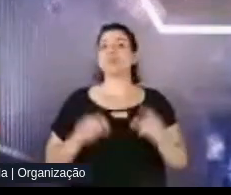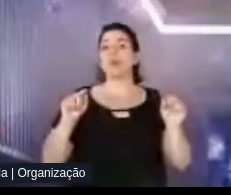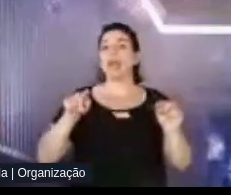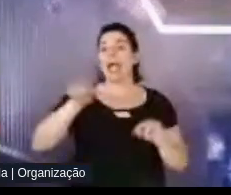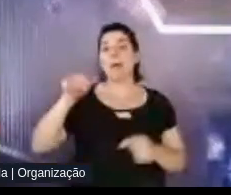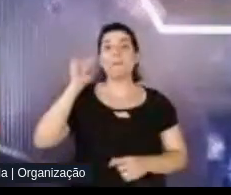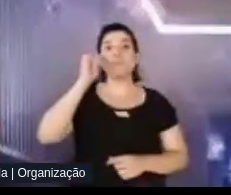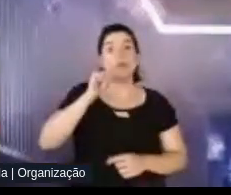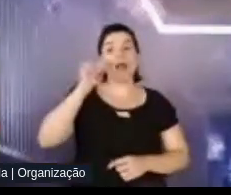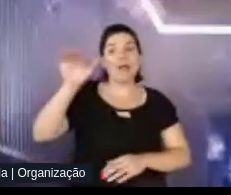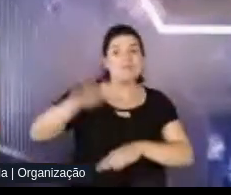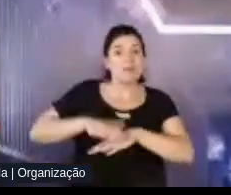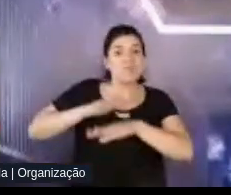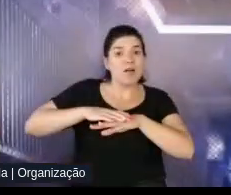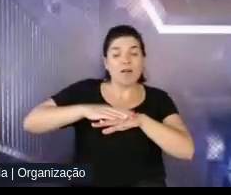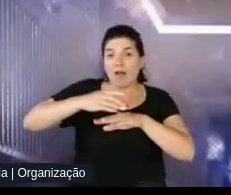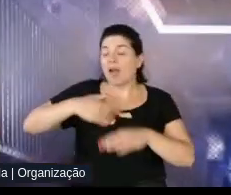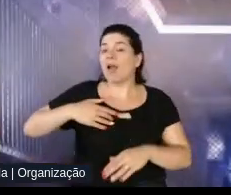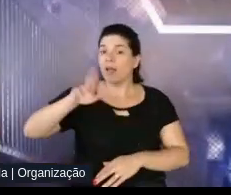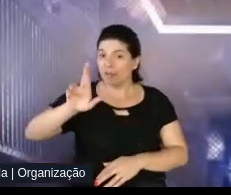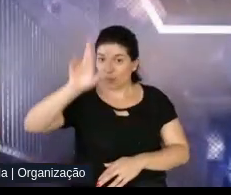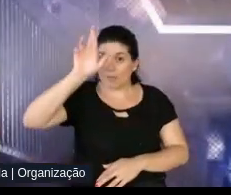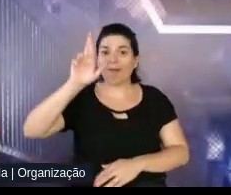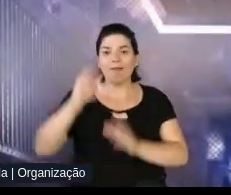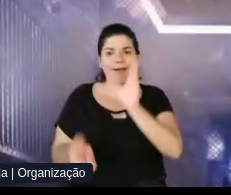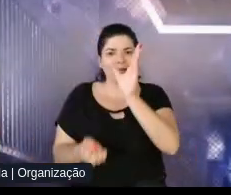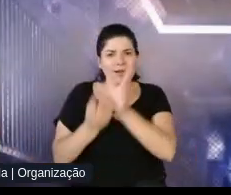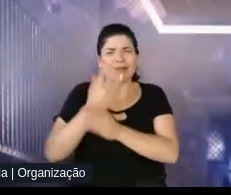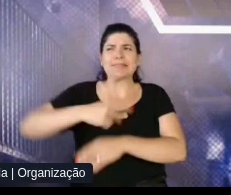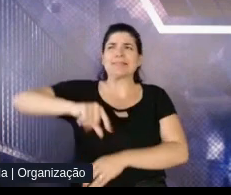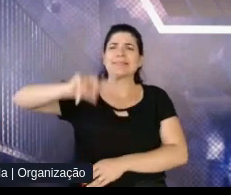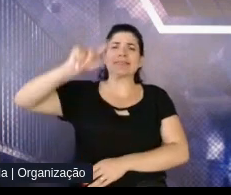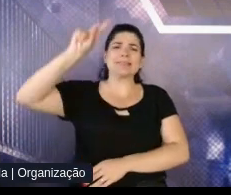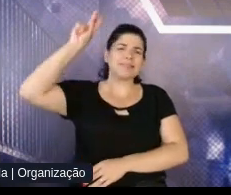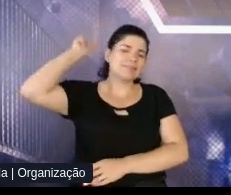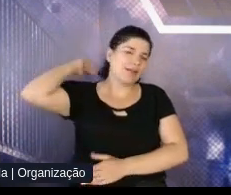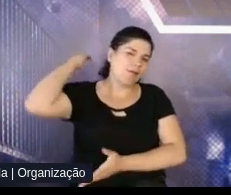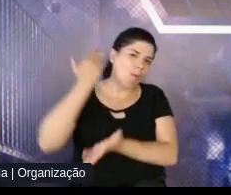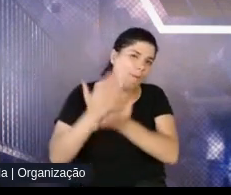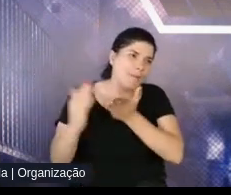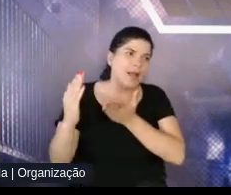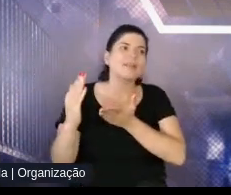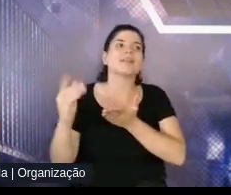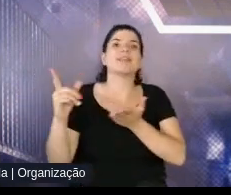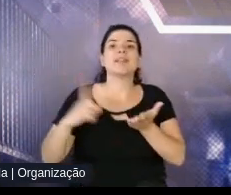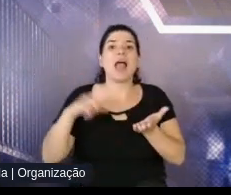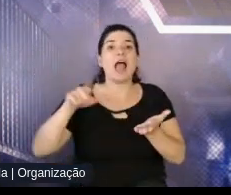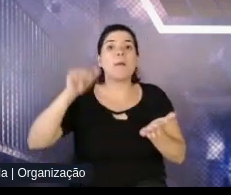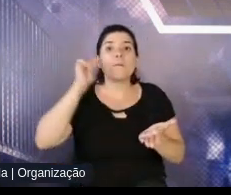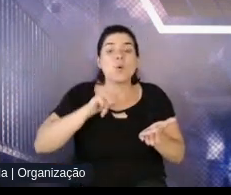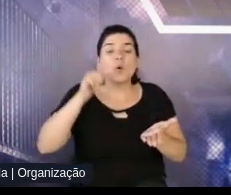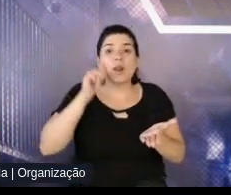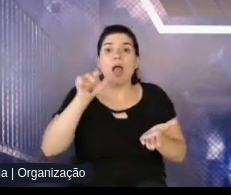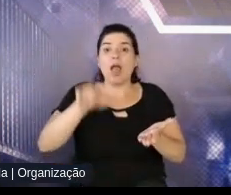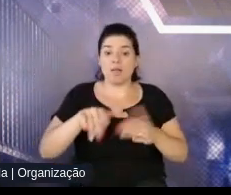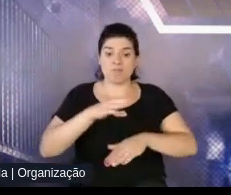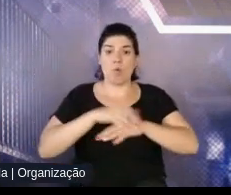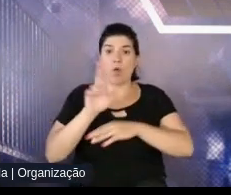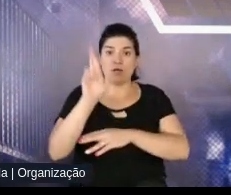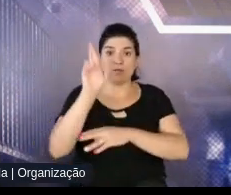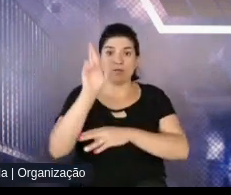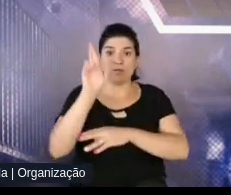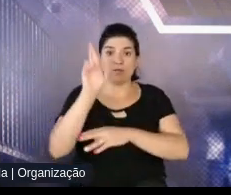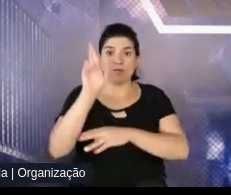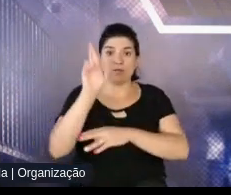elas são responsáveis pela criação. Então, bem lá antes, bem no começo, as mulheres elas ficavam responsáveis, né,